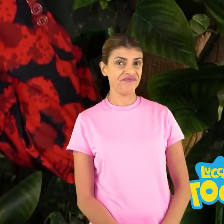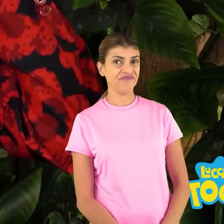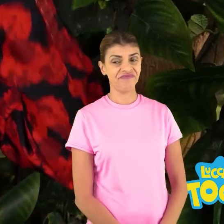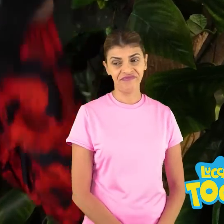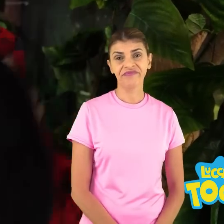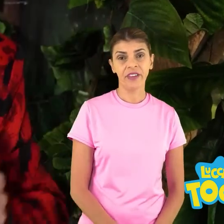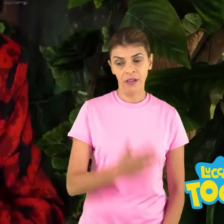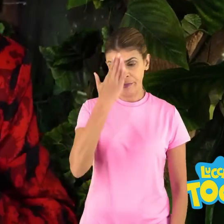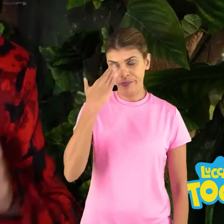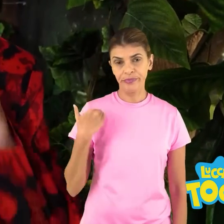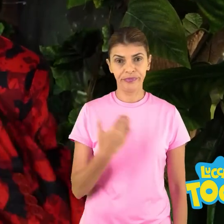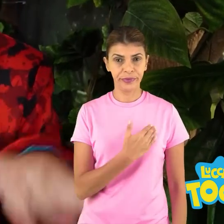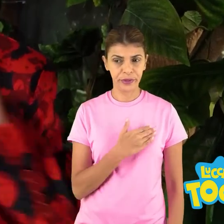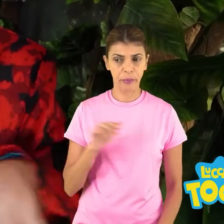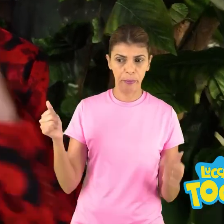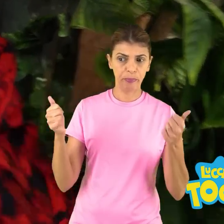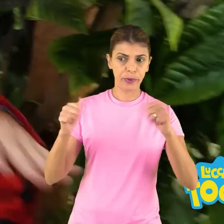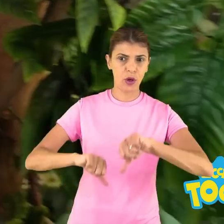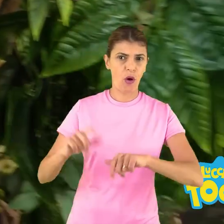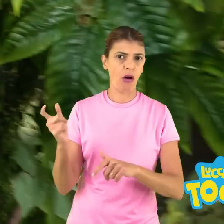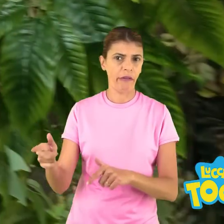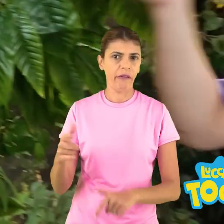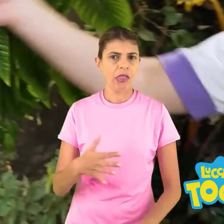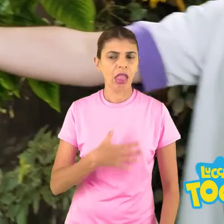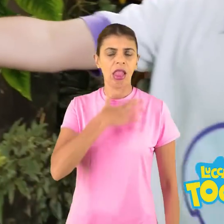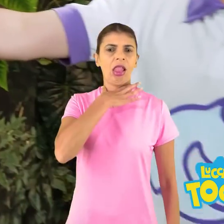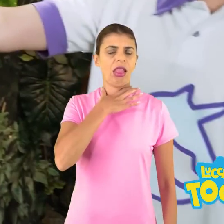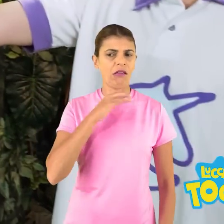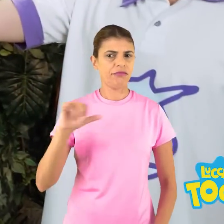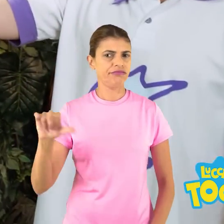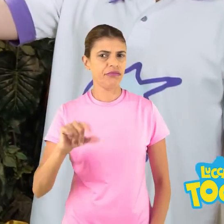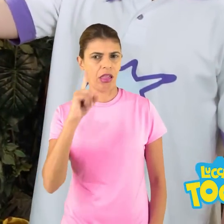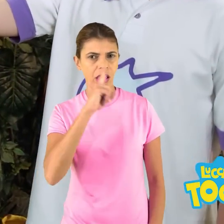Cruz credo, tá pior que eu, hein?